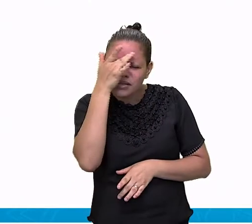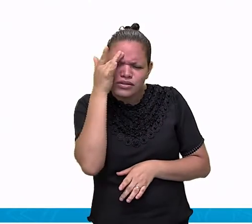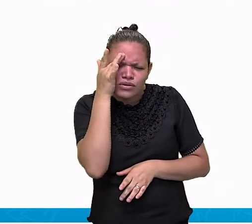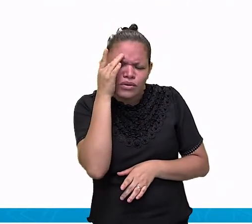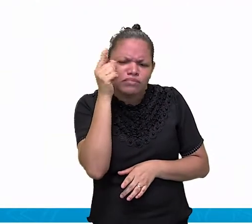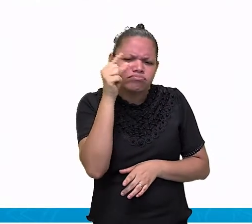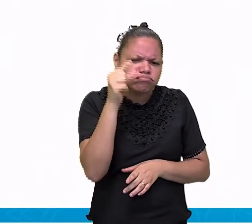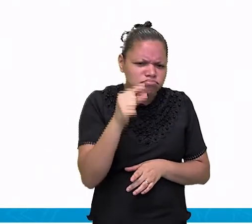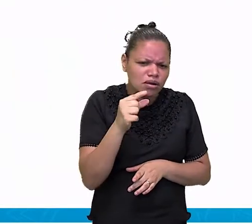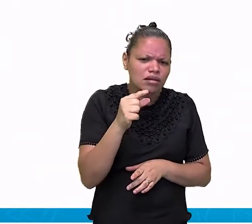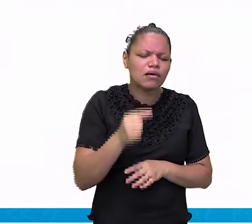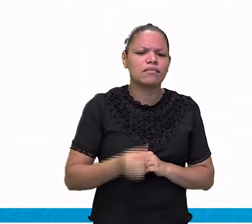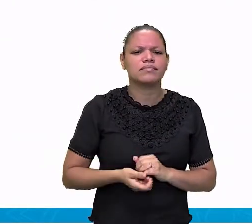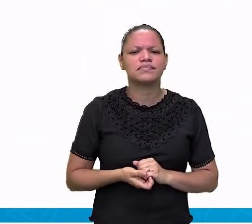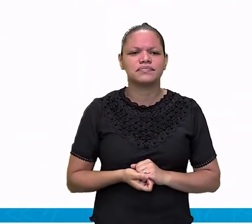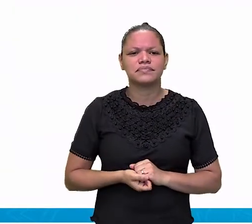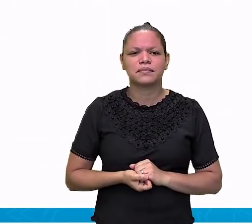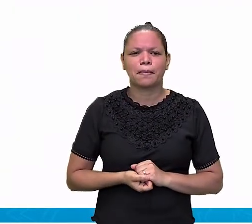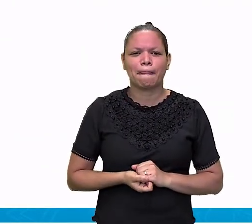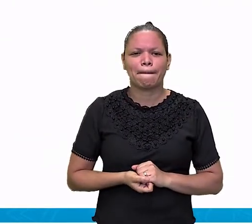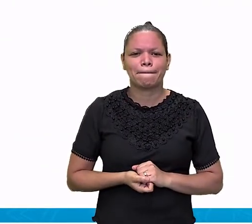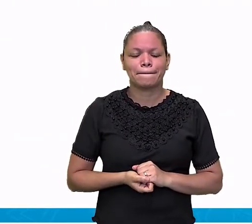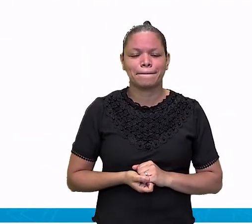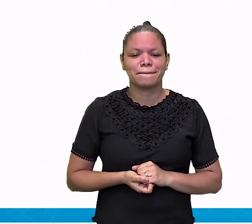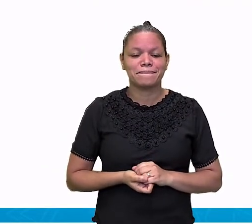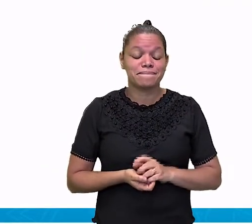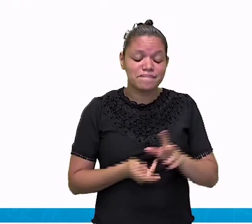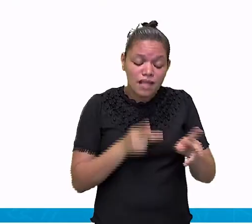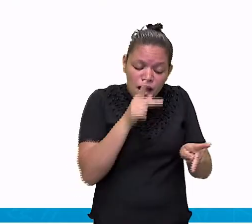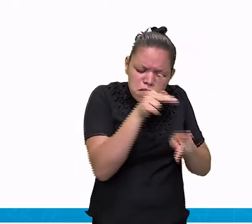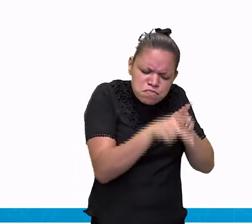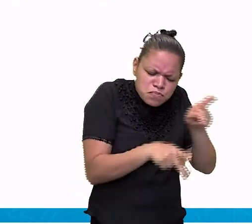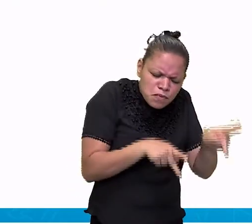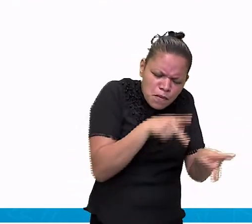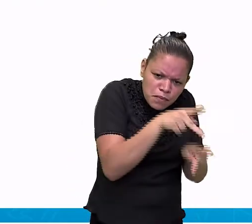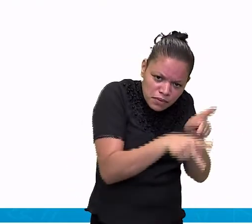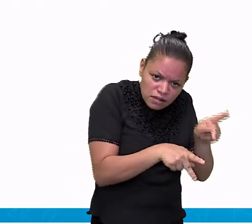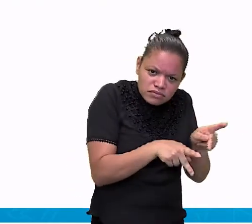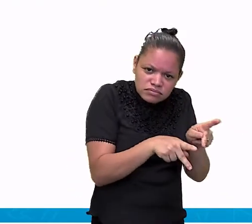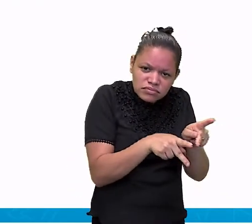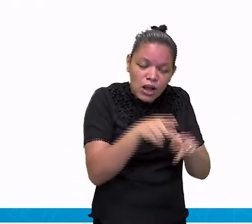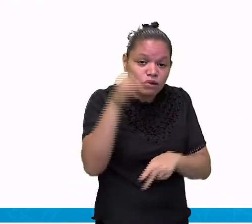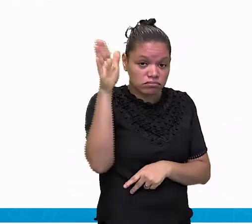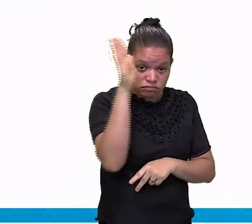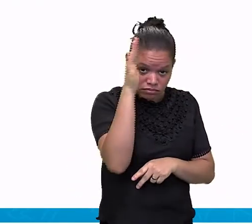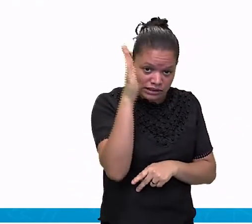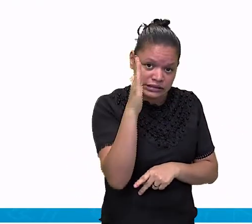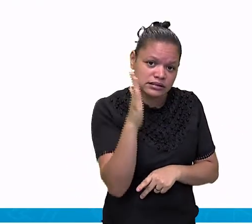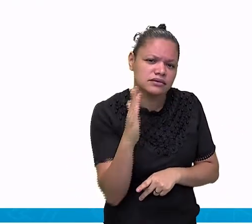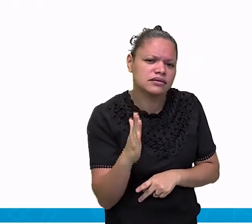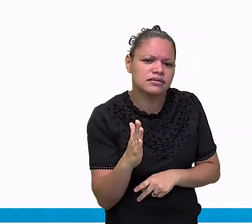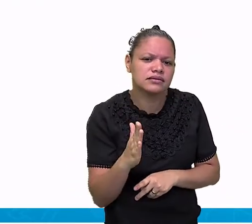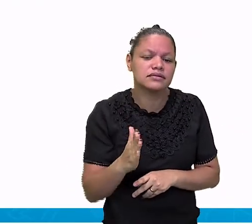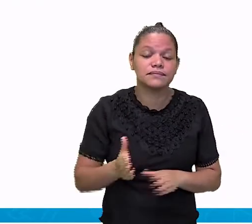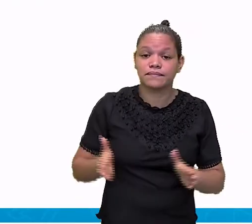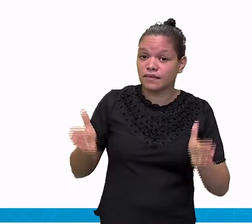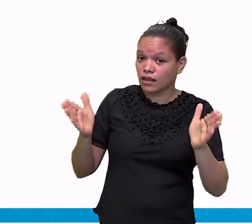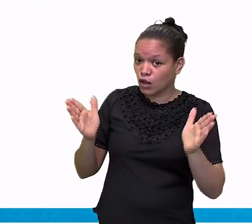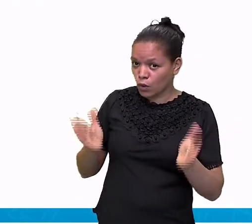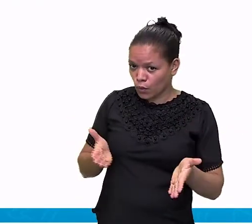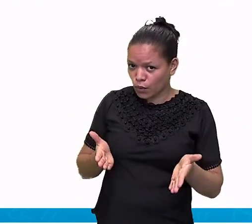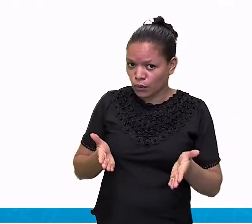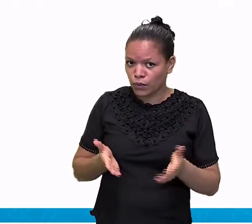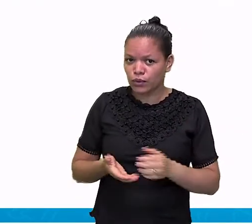por metro quadrado. Então, a população brasileira hoje, nós consideramos que ela é